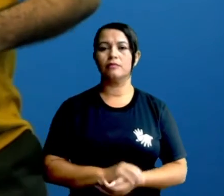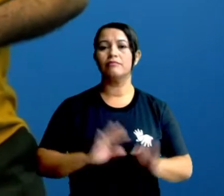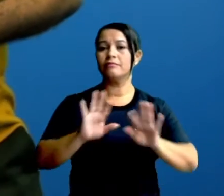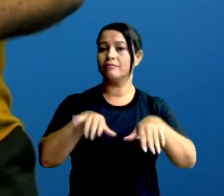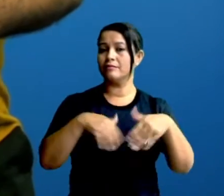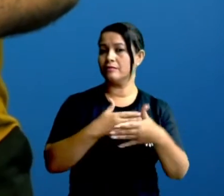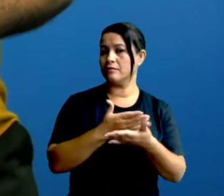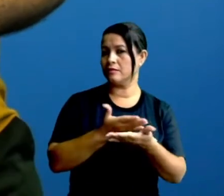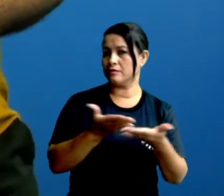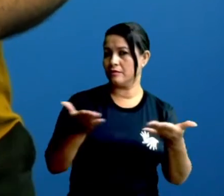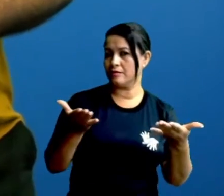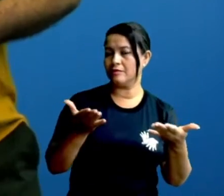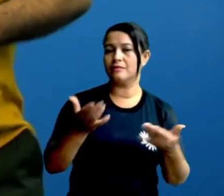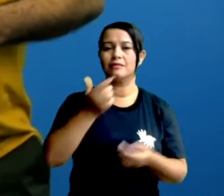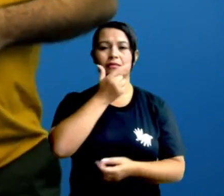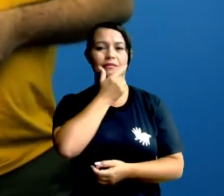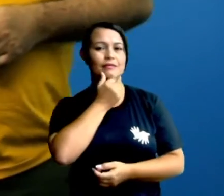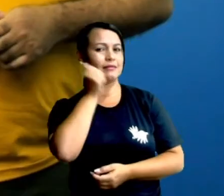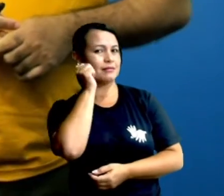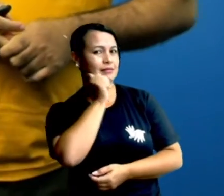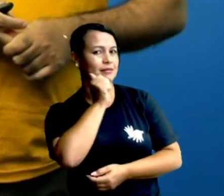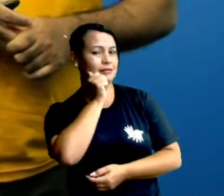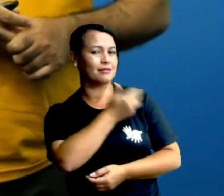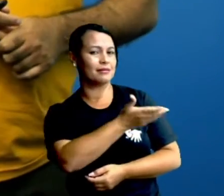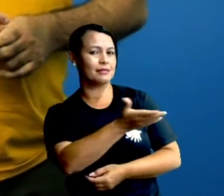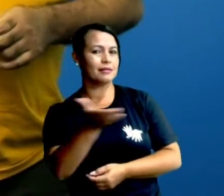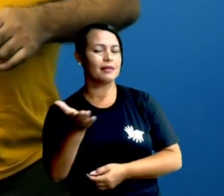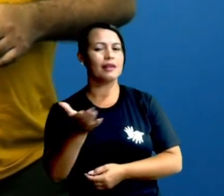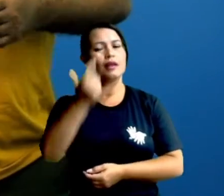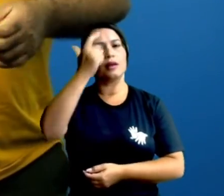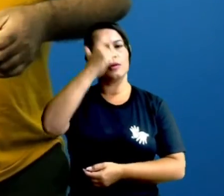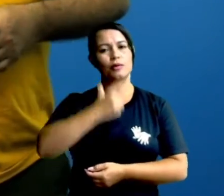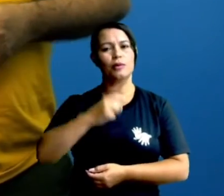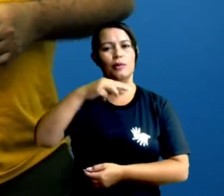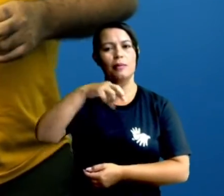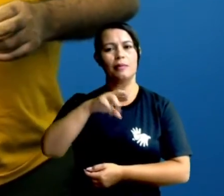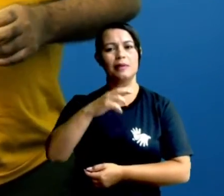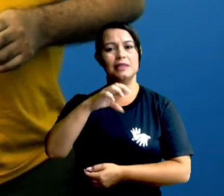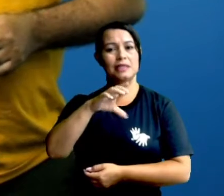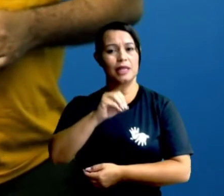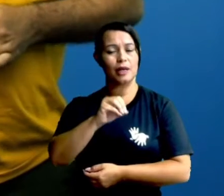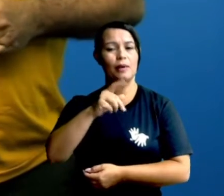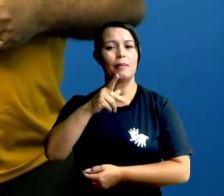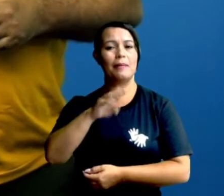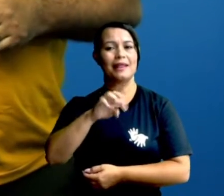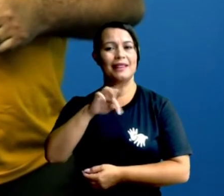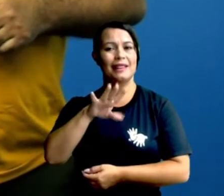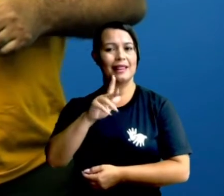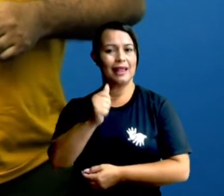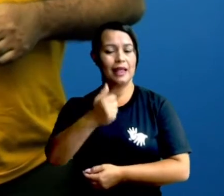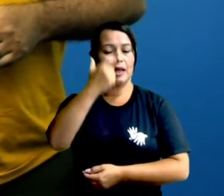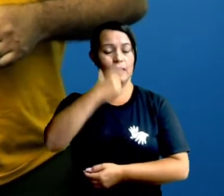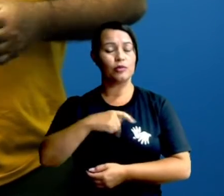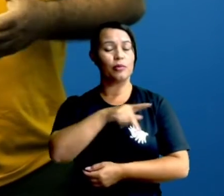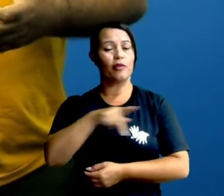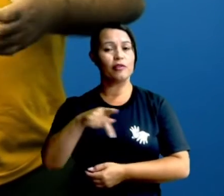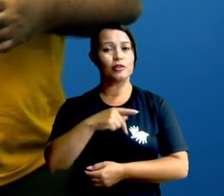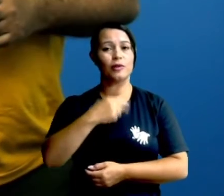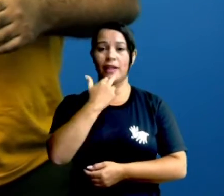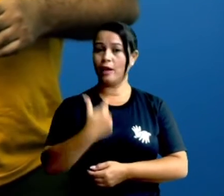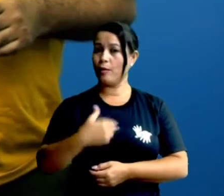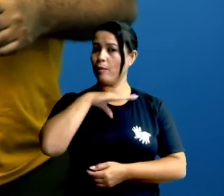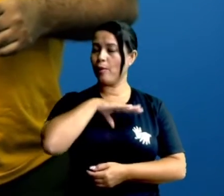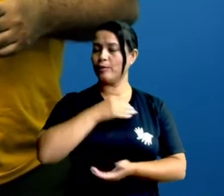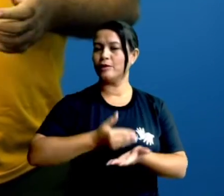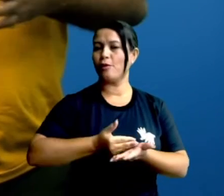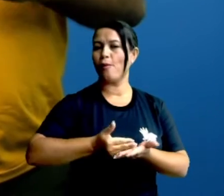Olá a todos, olá a todas. Eu sou Marcelo Batalha, professor de língua portuguesa, e hoje a gente